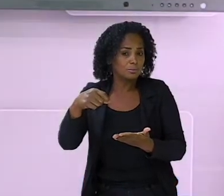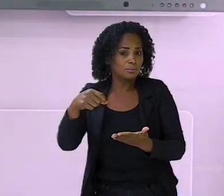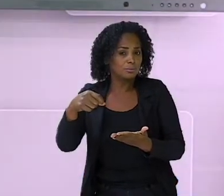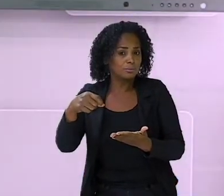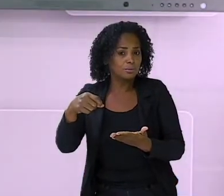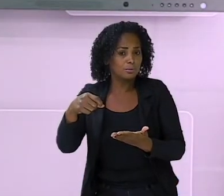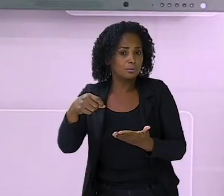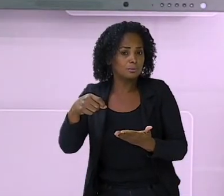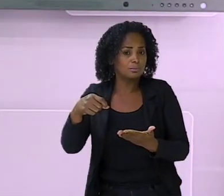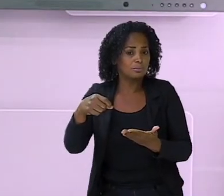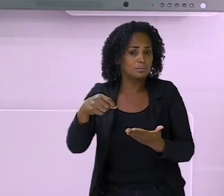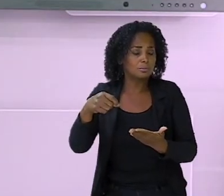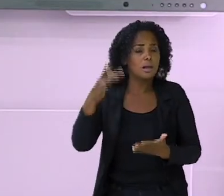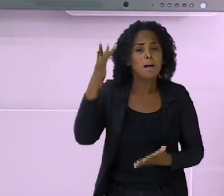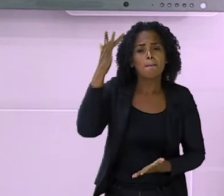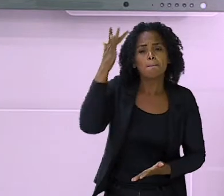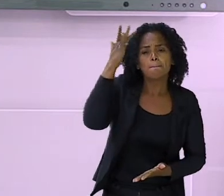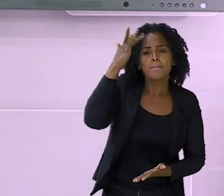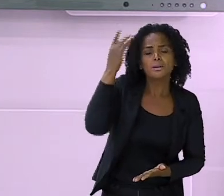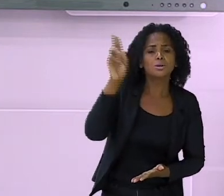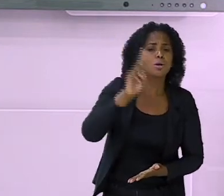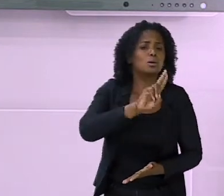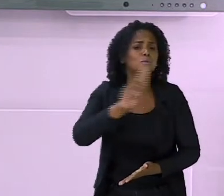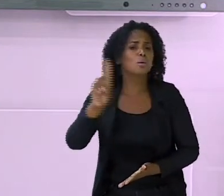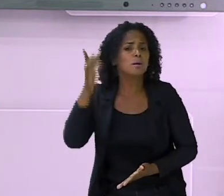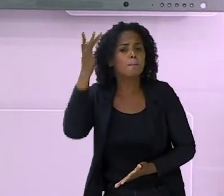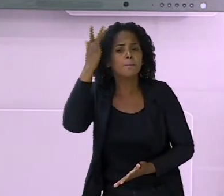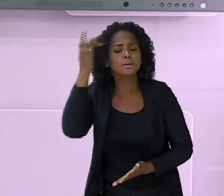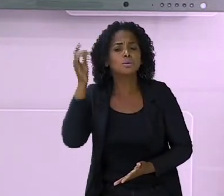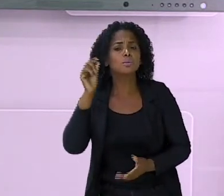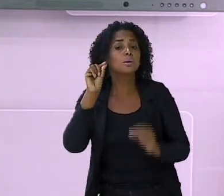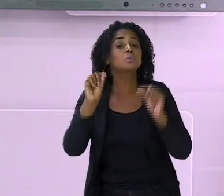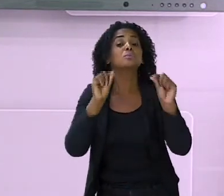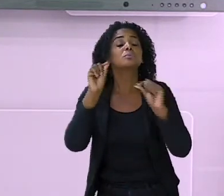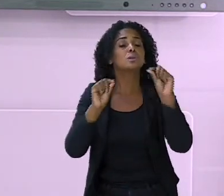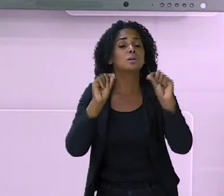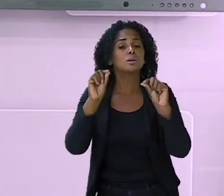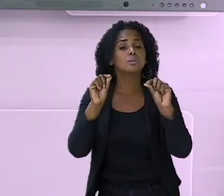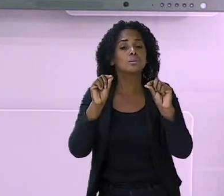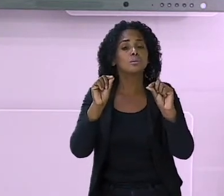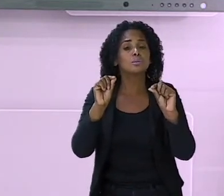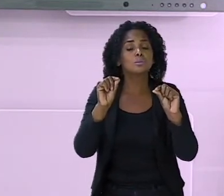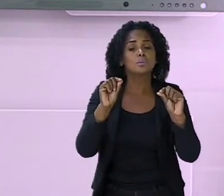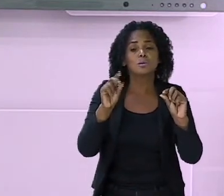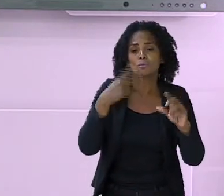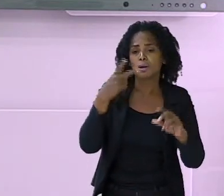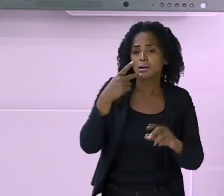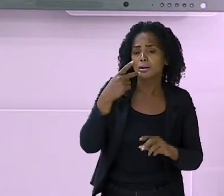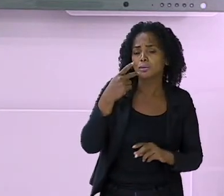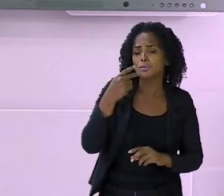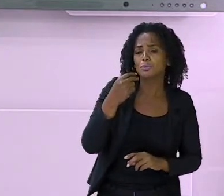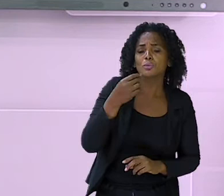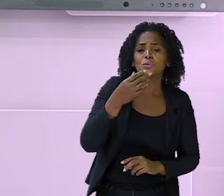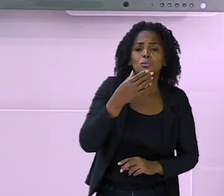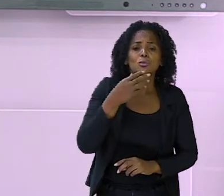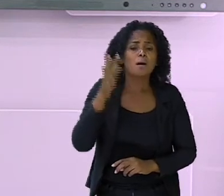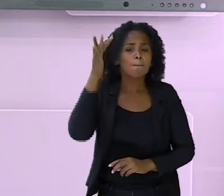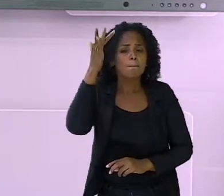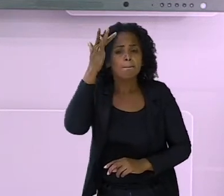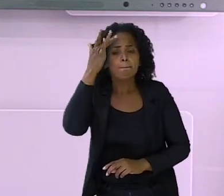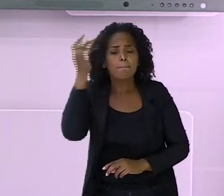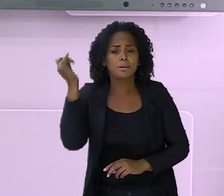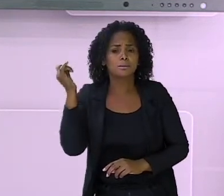ele passou a ser particular. Se é particular, é uma maneira particular de